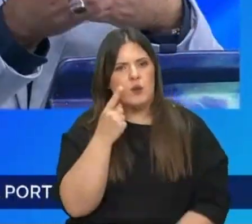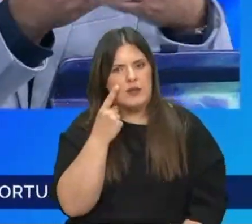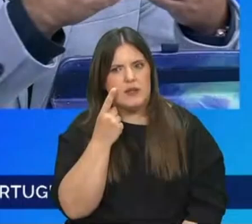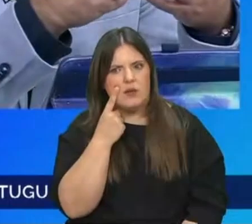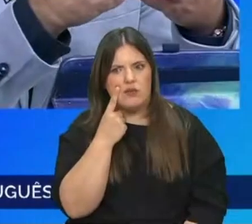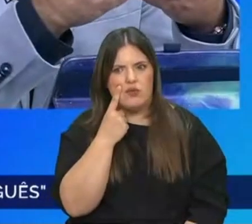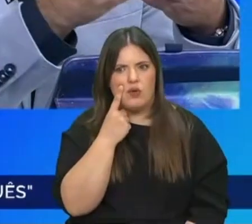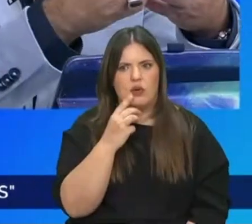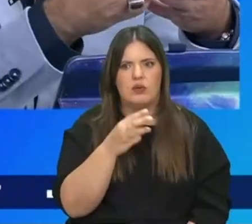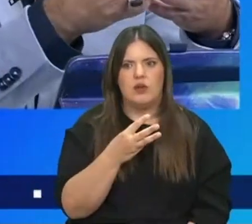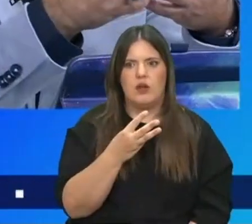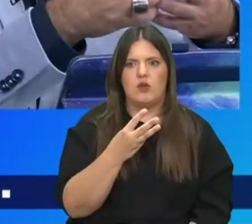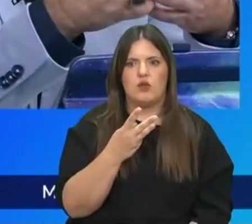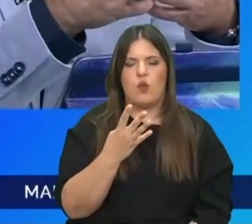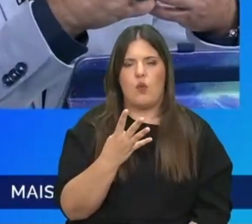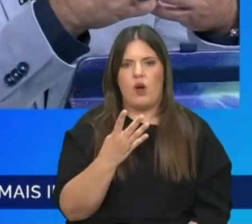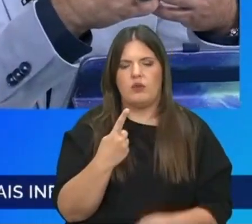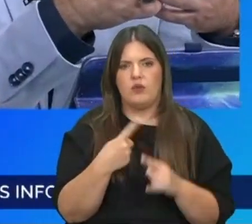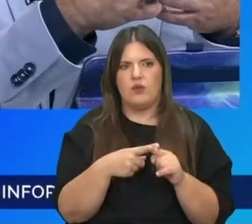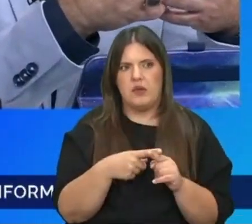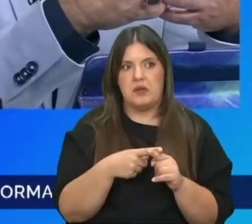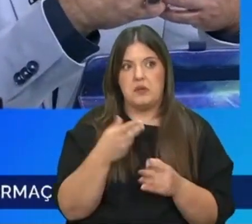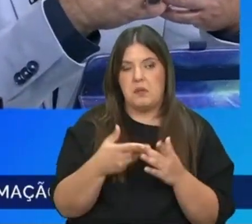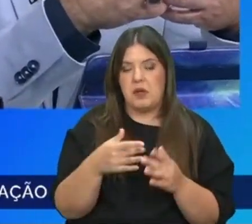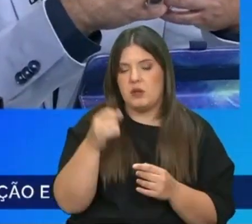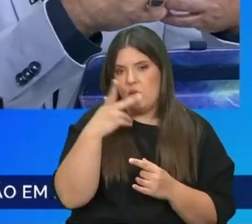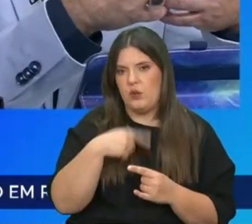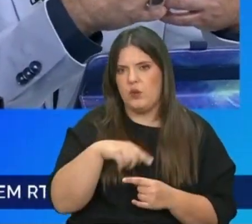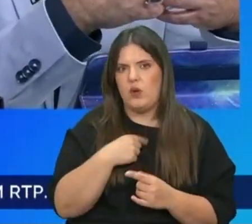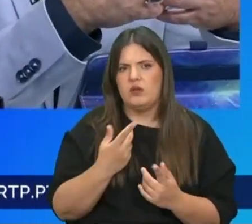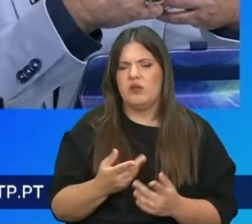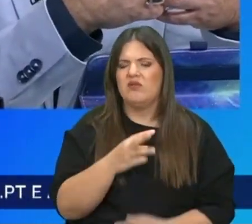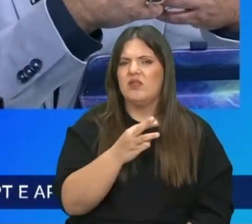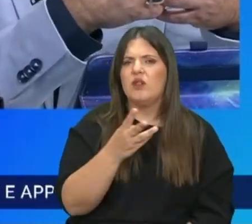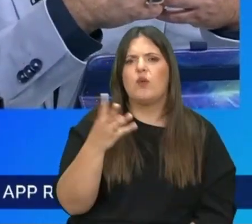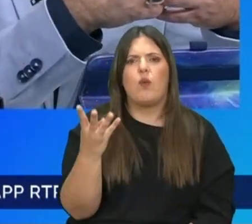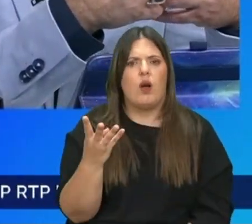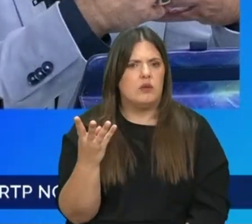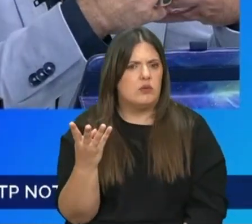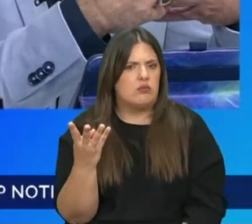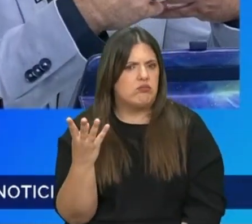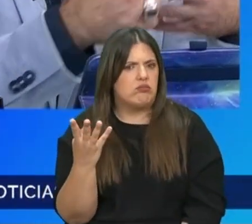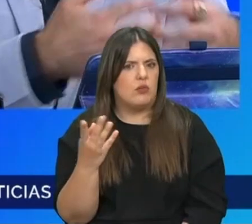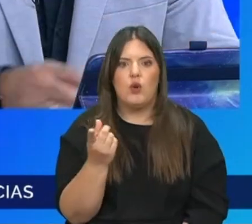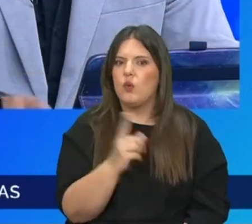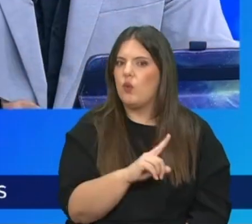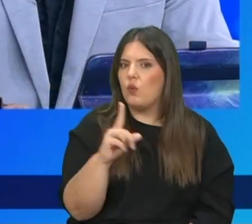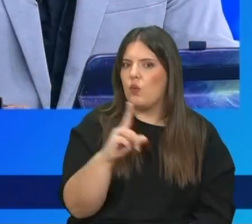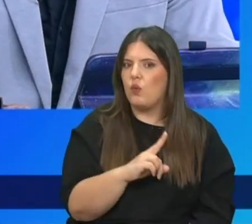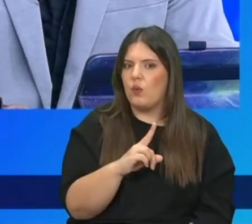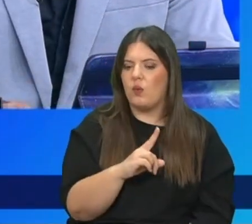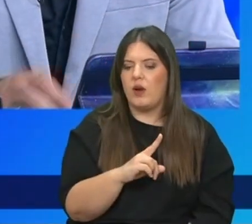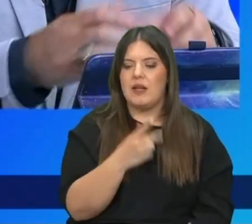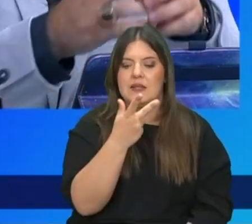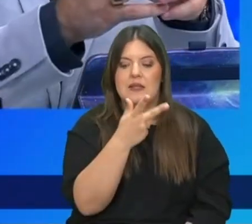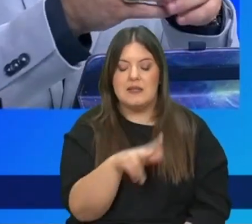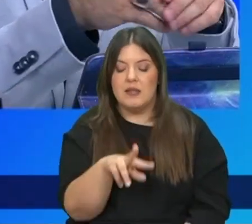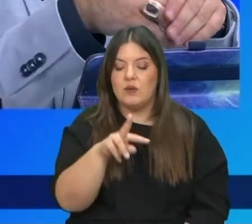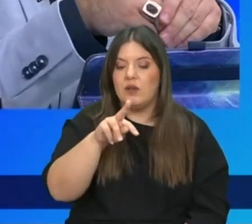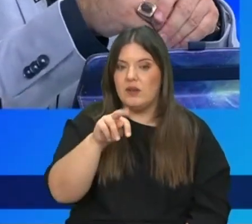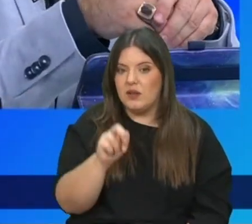com 3 ou 4 vezes a massa do nosso Sol. Ora, António, 3 ou 4 vezes a massa do nosso Sol não é de 103